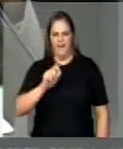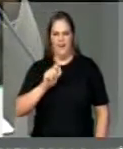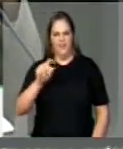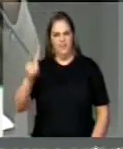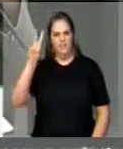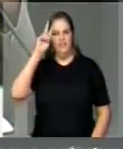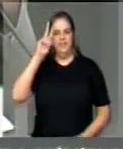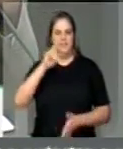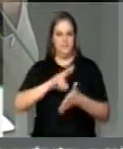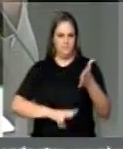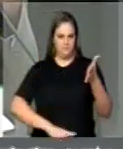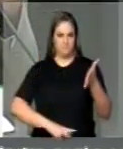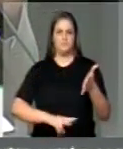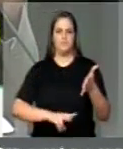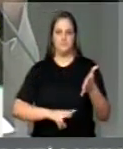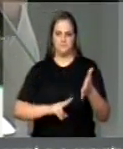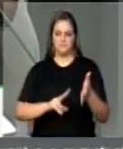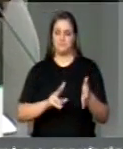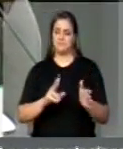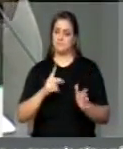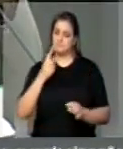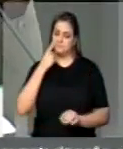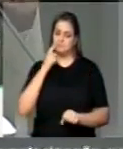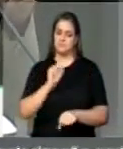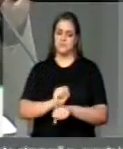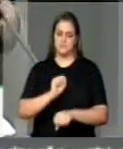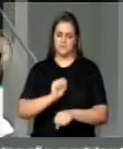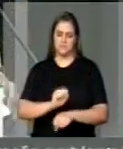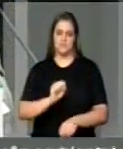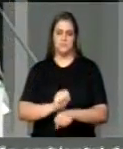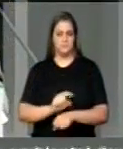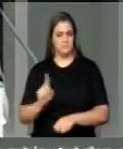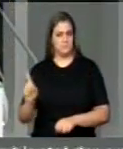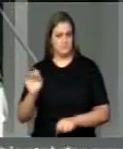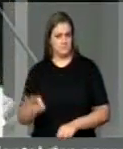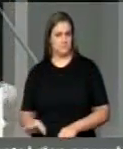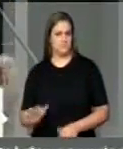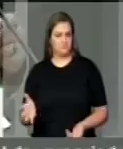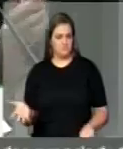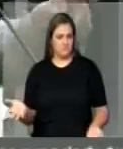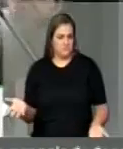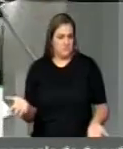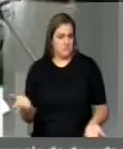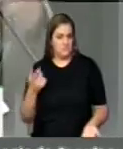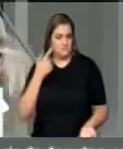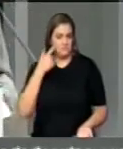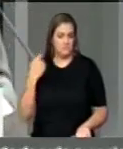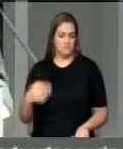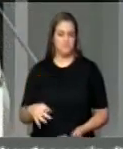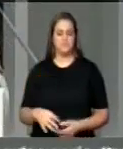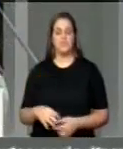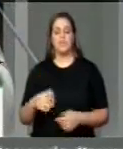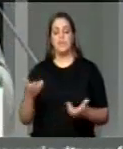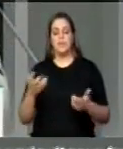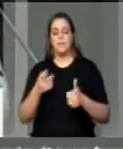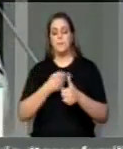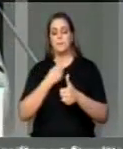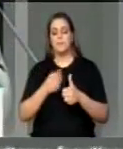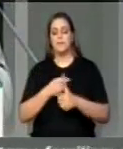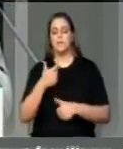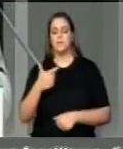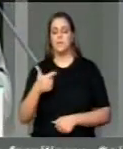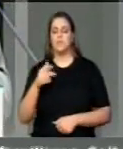segunda, vamos aguardar, vamos esperar que o que ele disse aqui se cumpra. Mas só coloca para votar depois da 257, ele